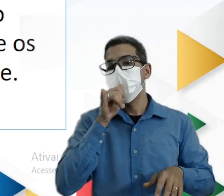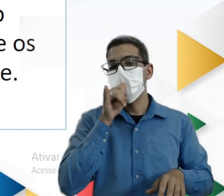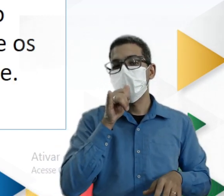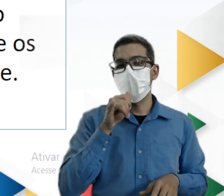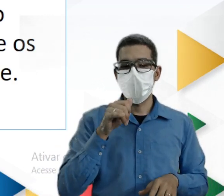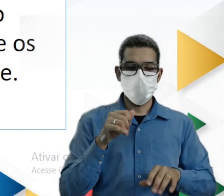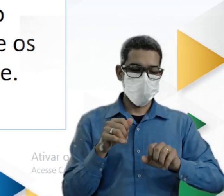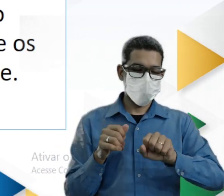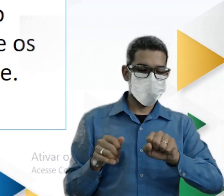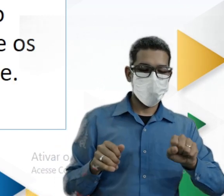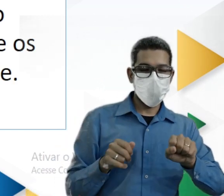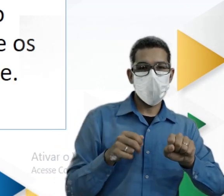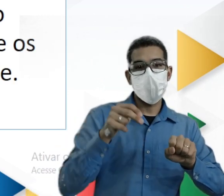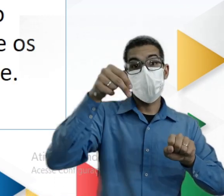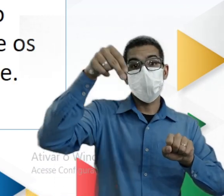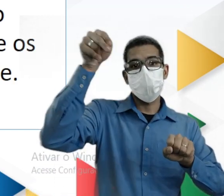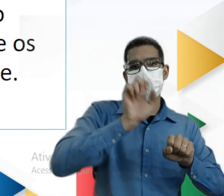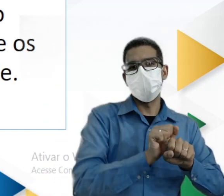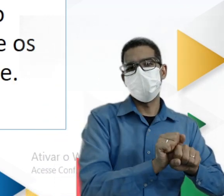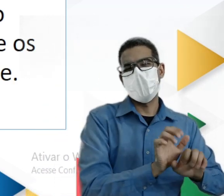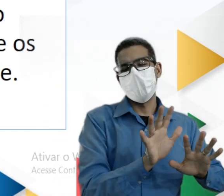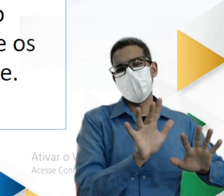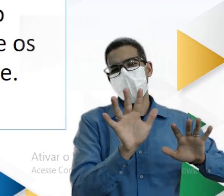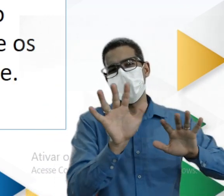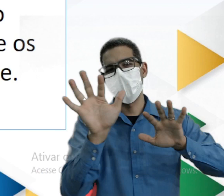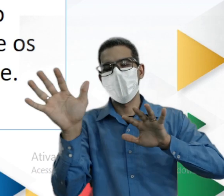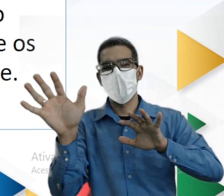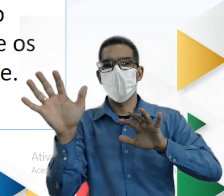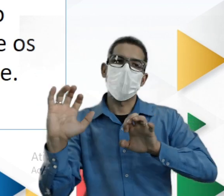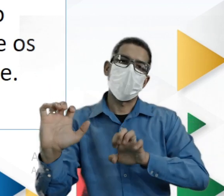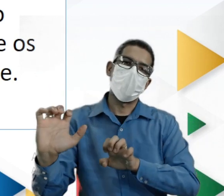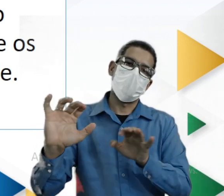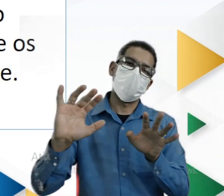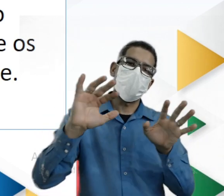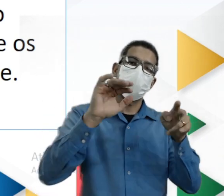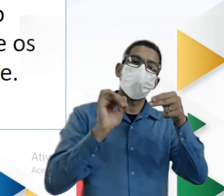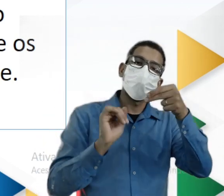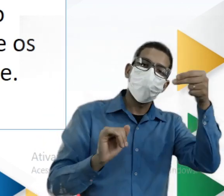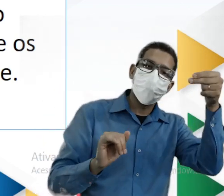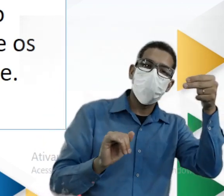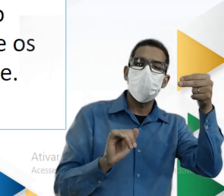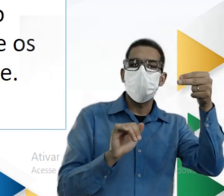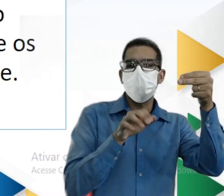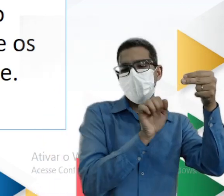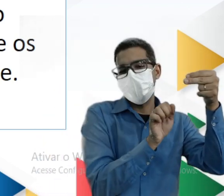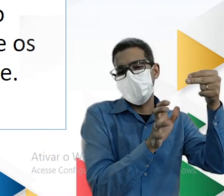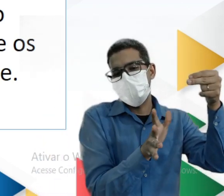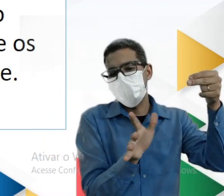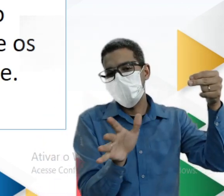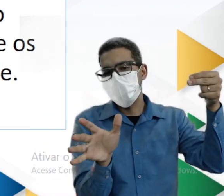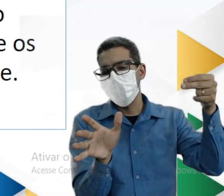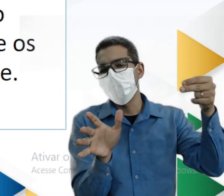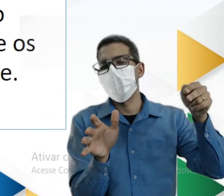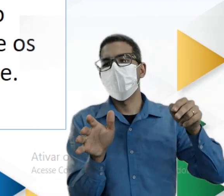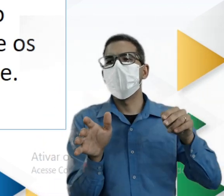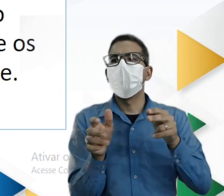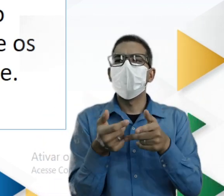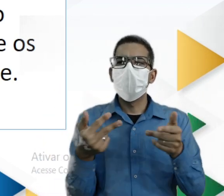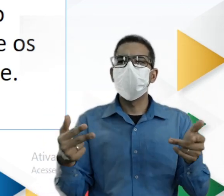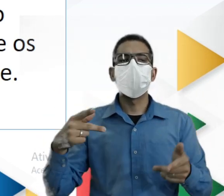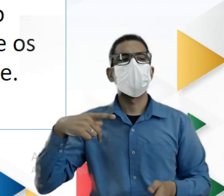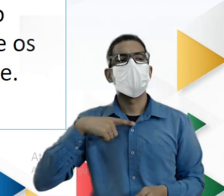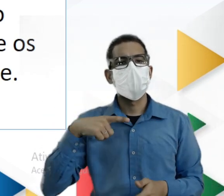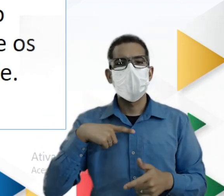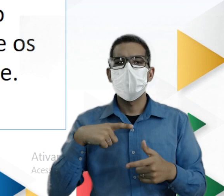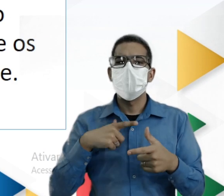gente do sudeste, saiu gente do nordeste, centro-oeste, para poder povoar essa região. E isso foi